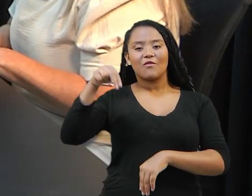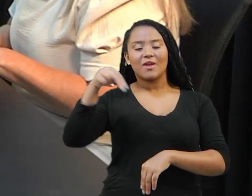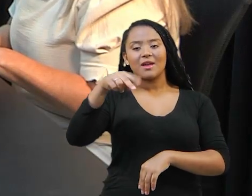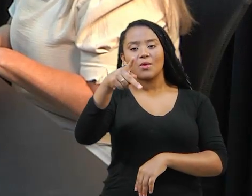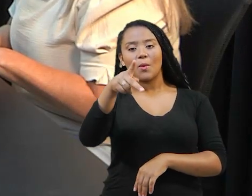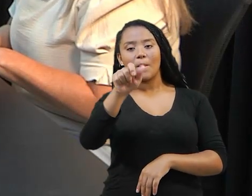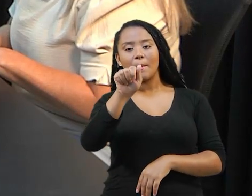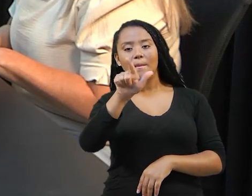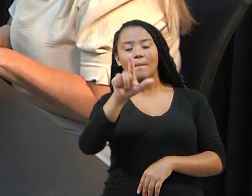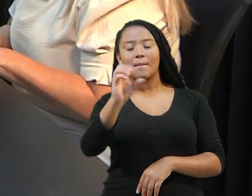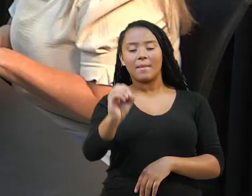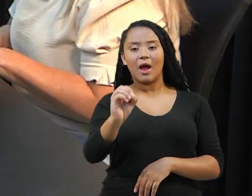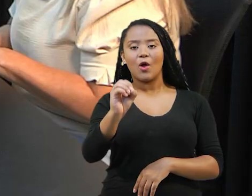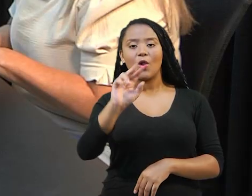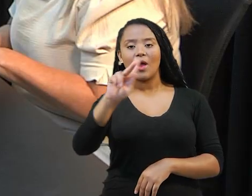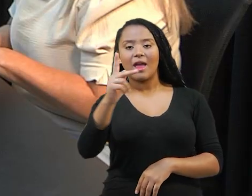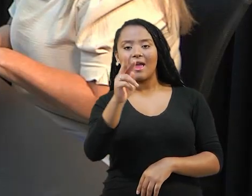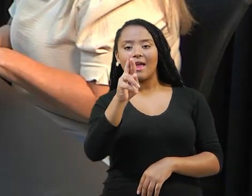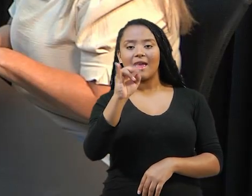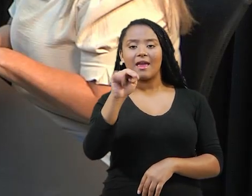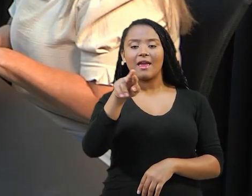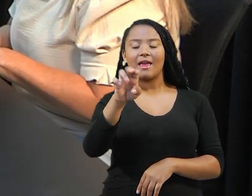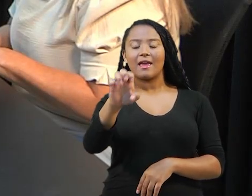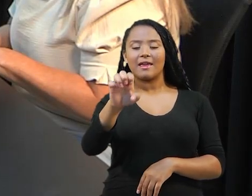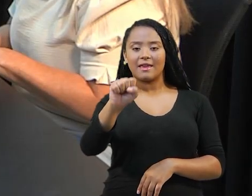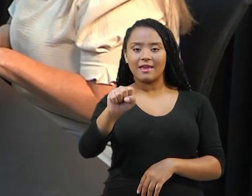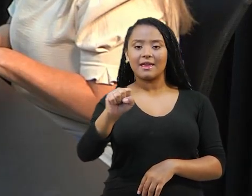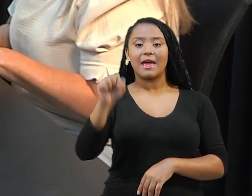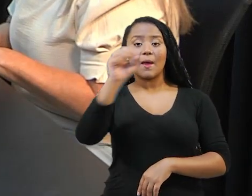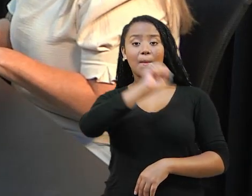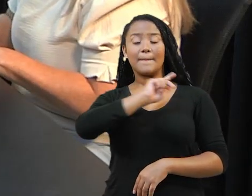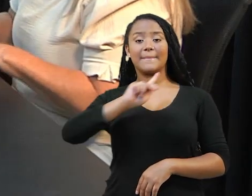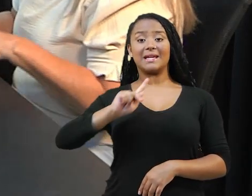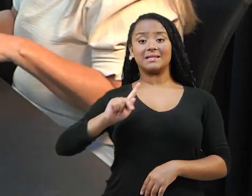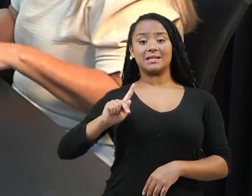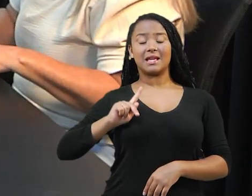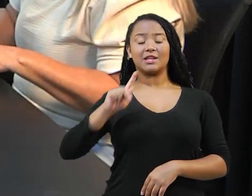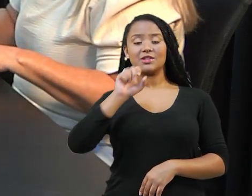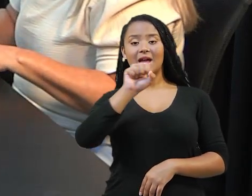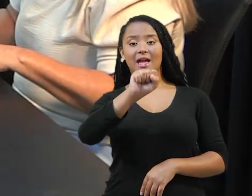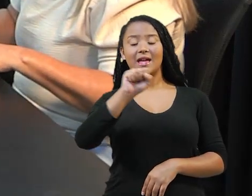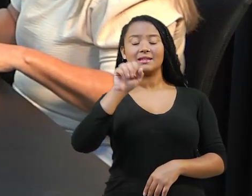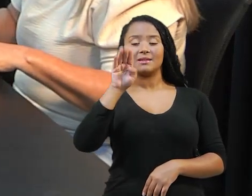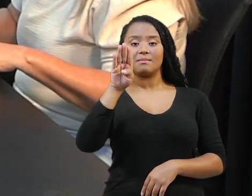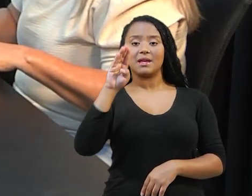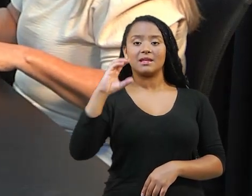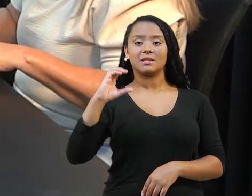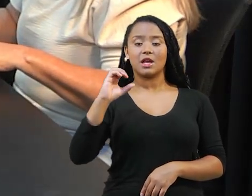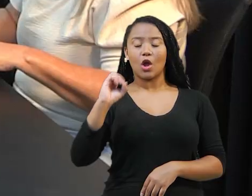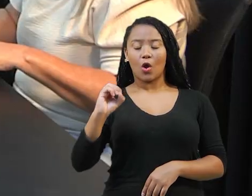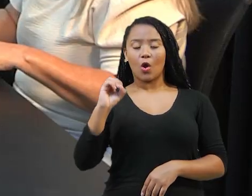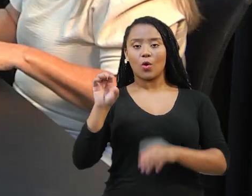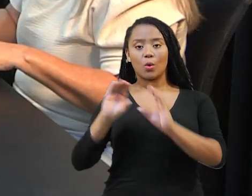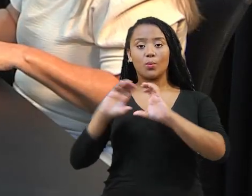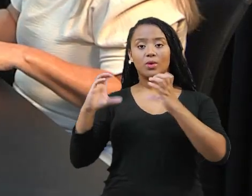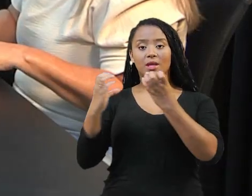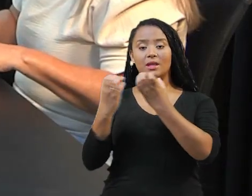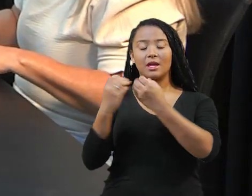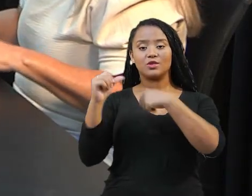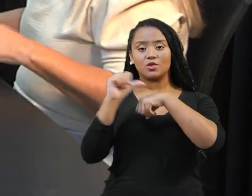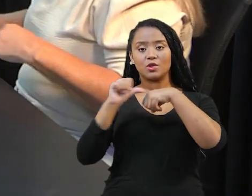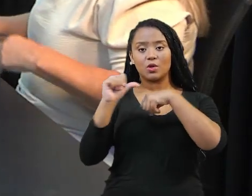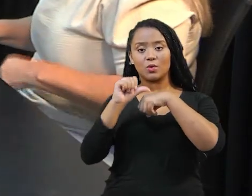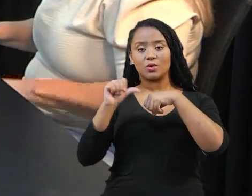da SBCO, Sociedade Brasileira de Cirurgia Oncológica. Por isso e por muito mais,